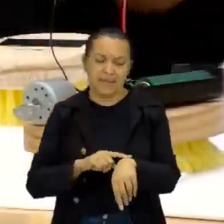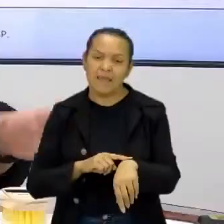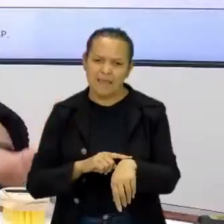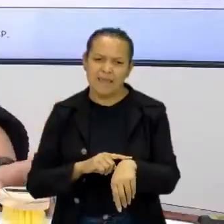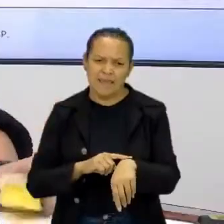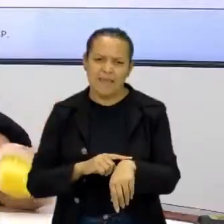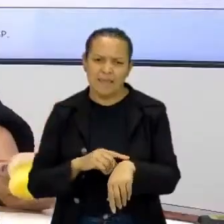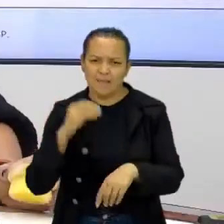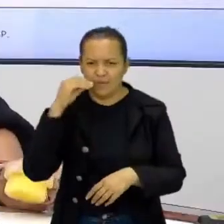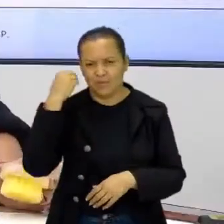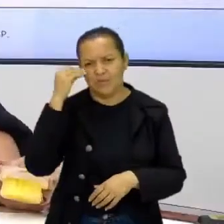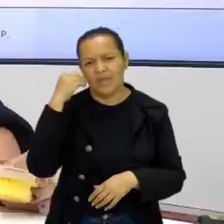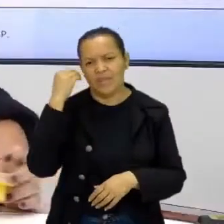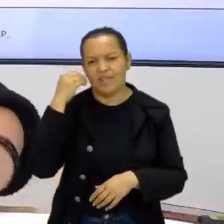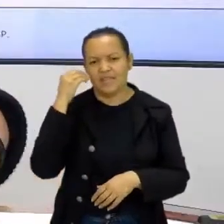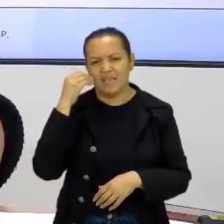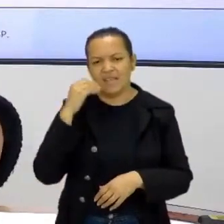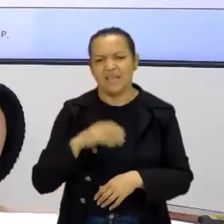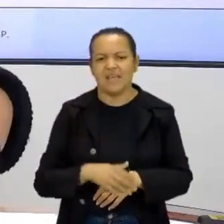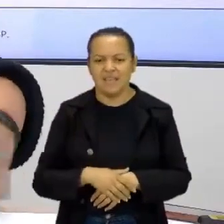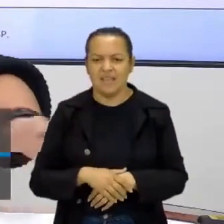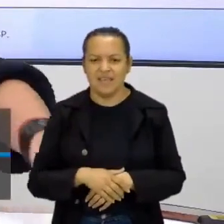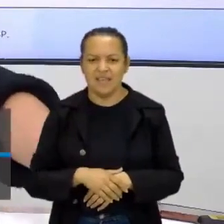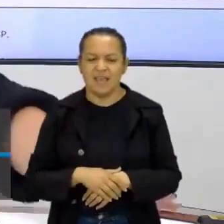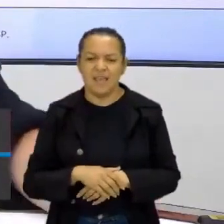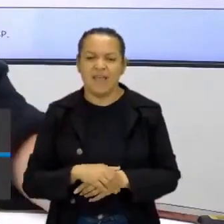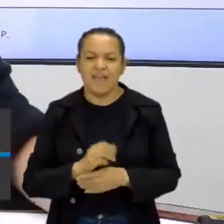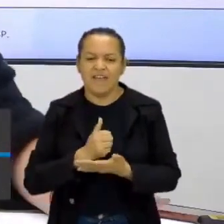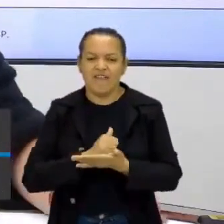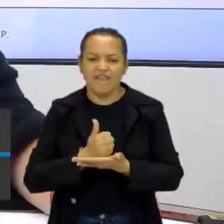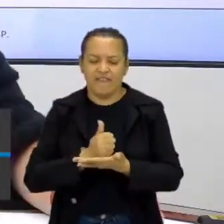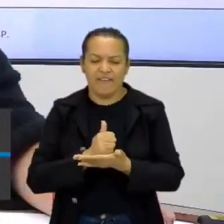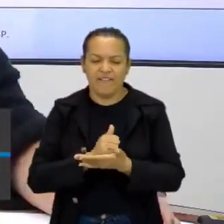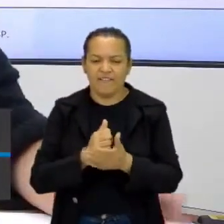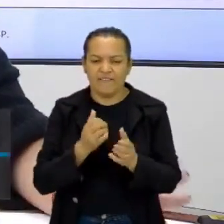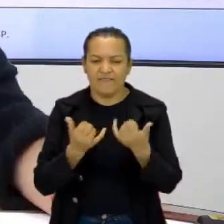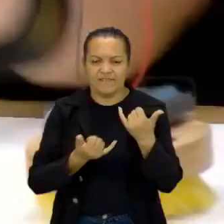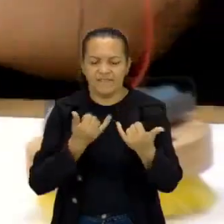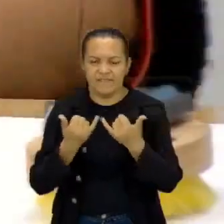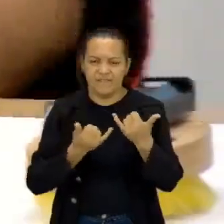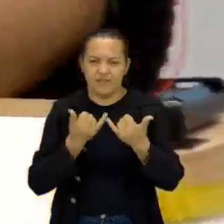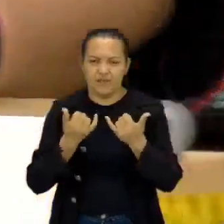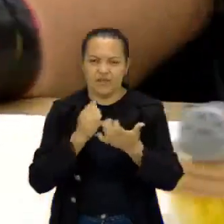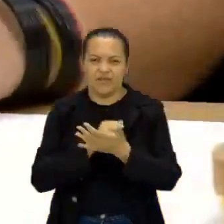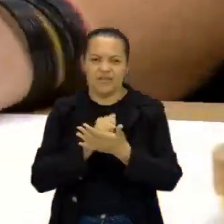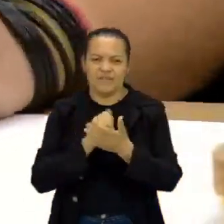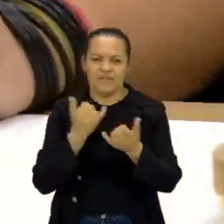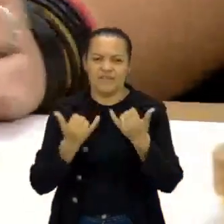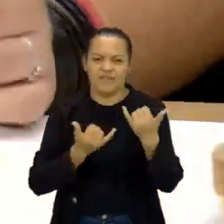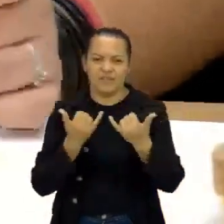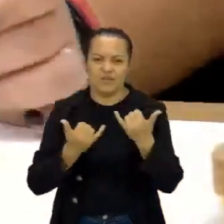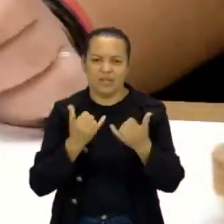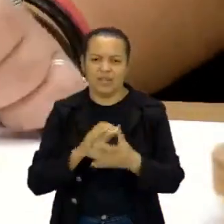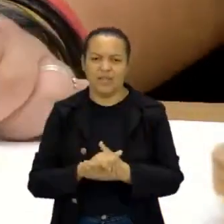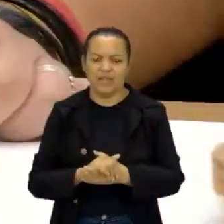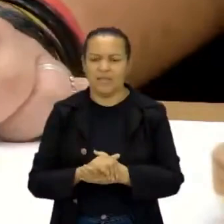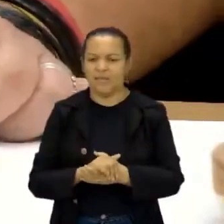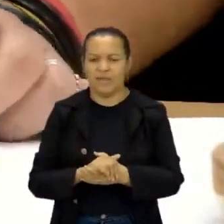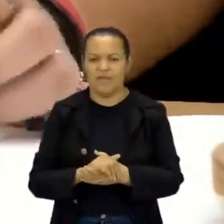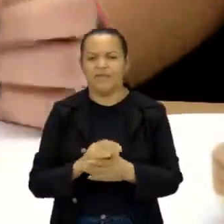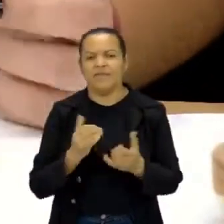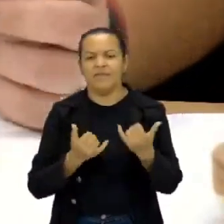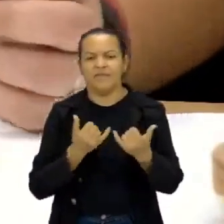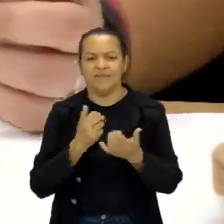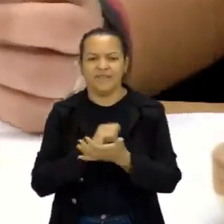essa experiência de boa, vou fazer com o de videogame. Então, ó, esse daqui é com motor normal. Com o de videogame,